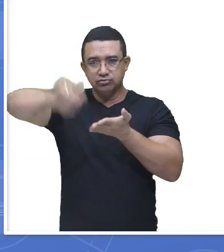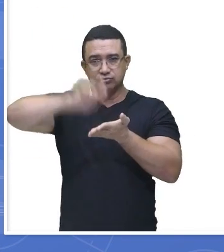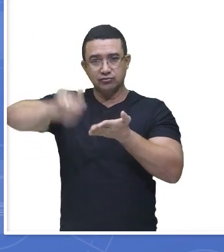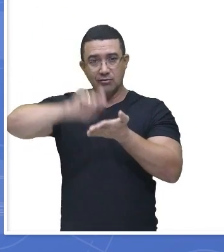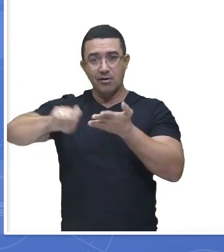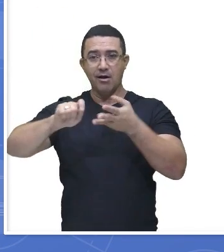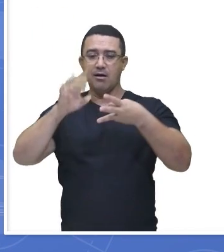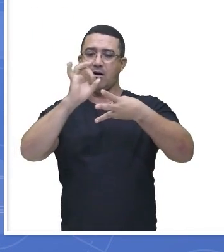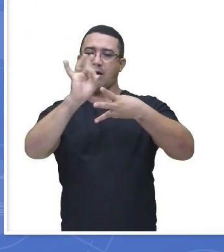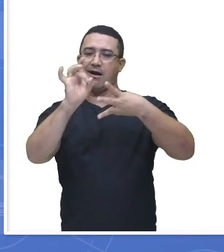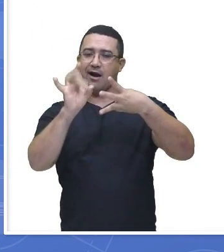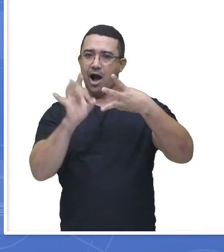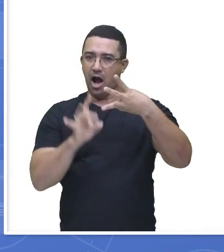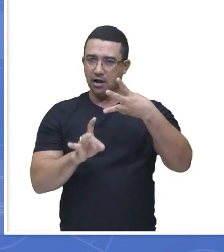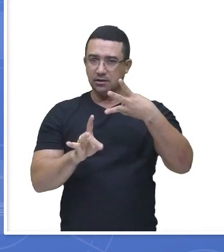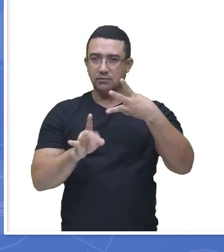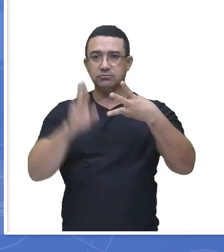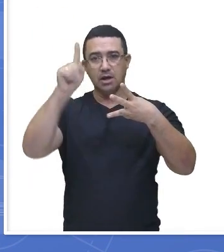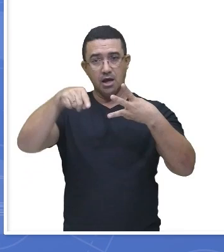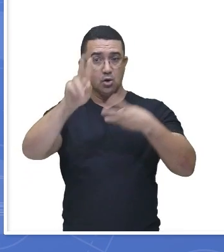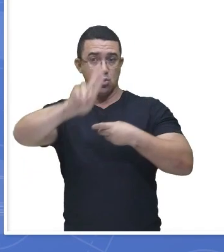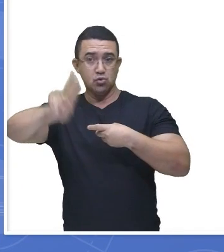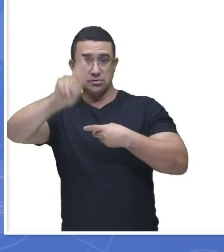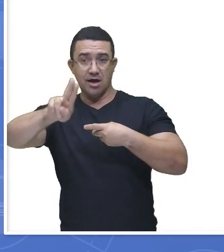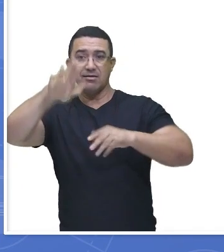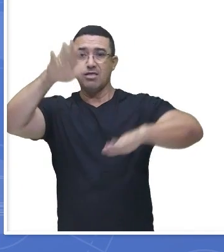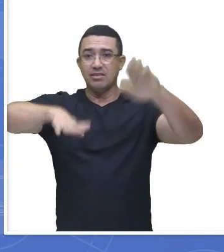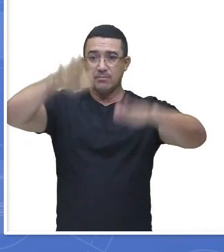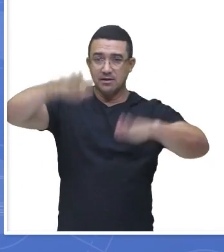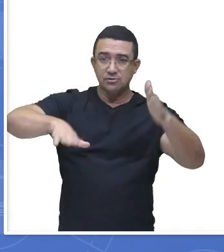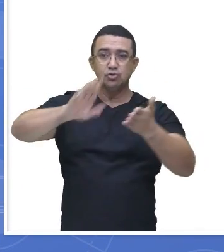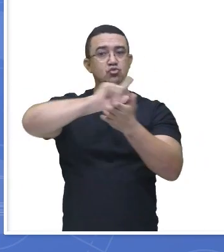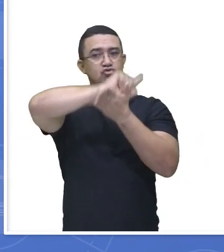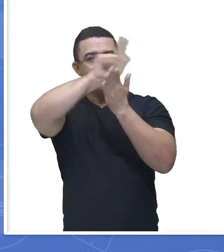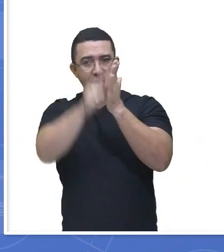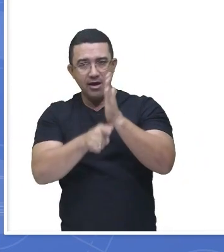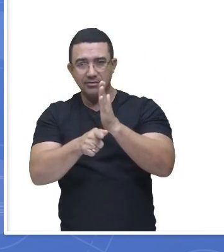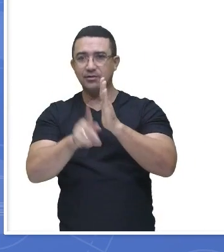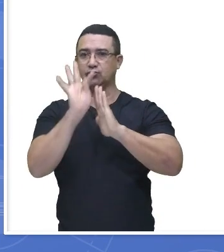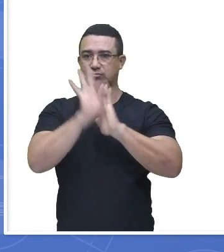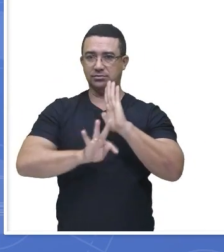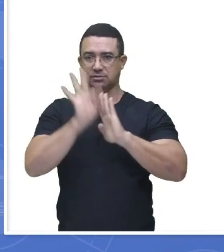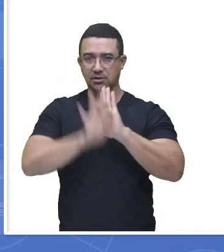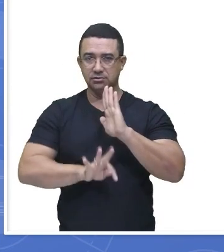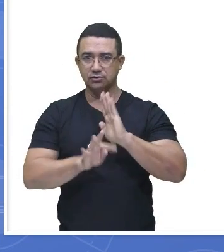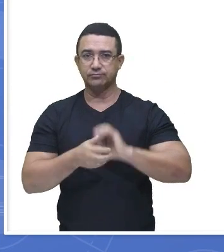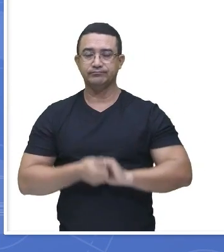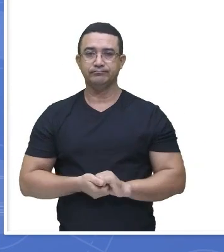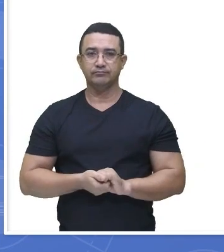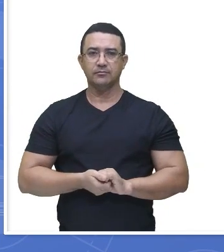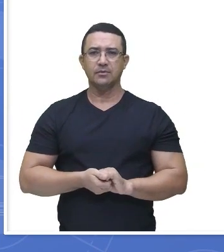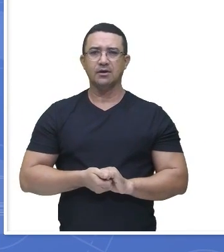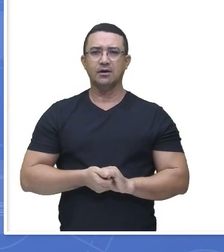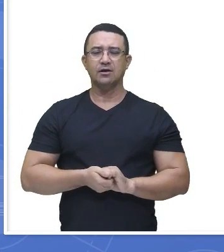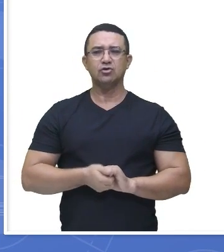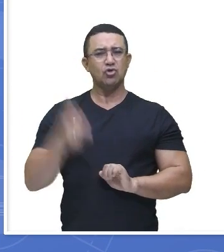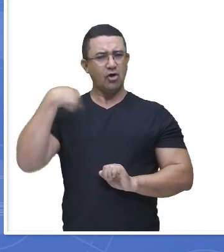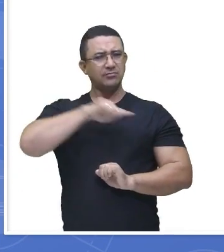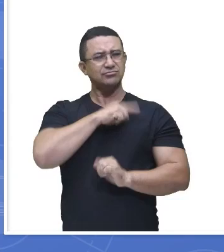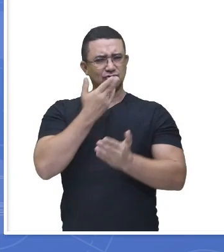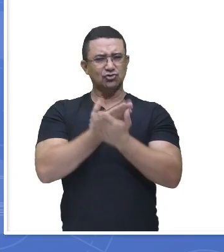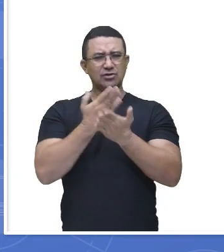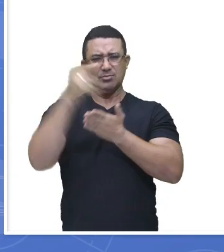empregado nos seus determinados gêneros textuais. E aí, como nós estudamos aqui na aula o